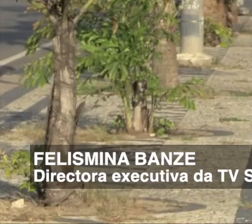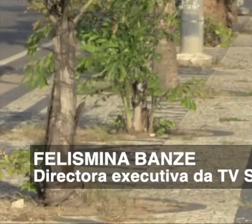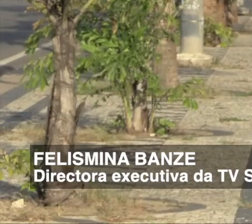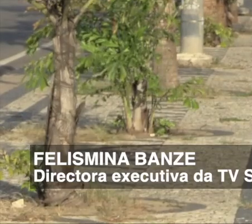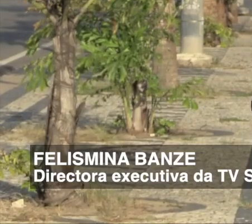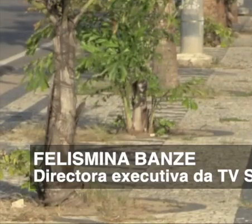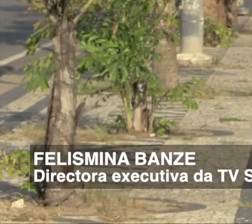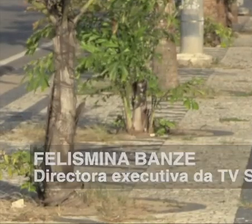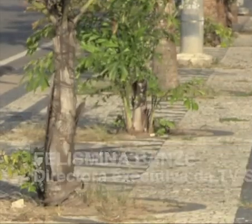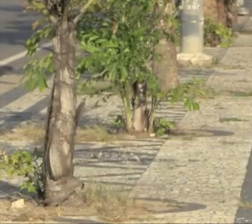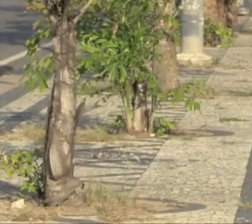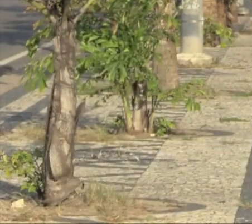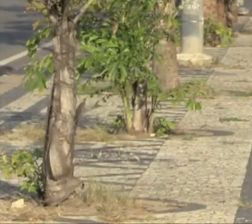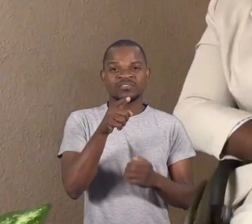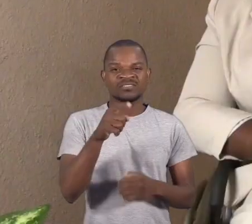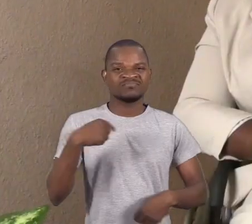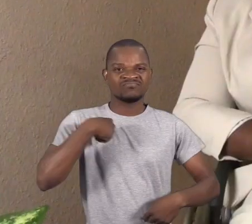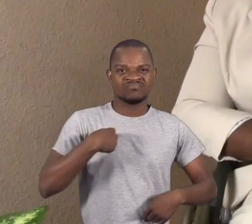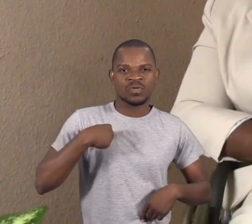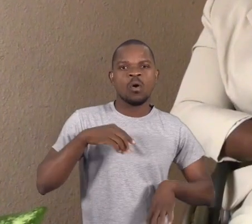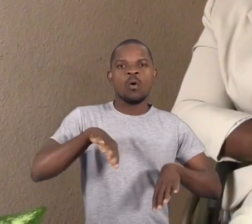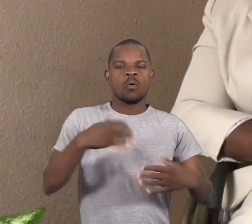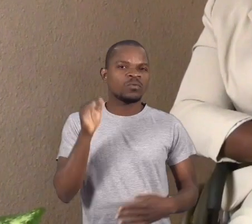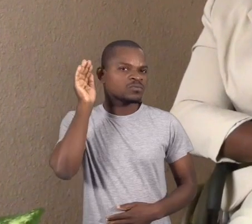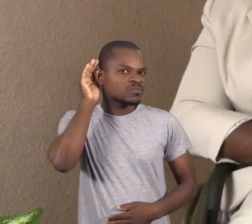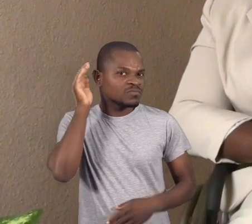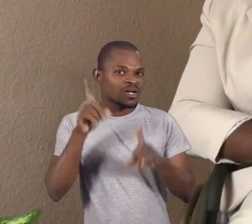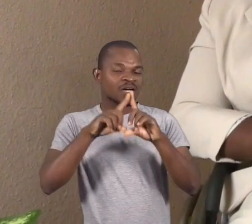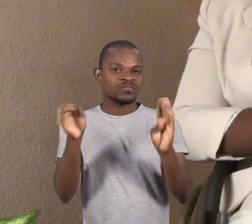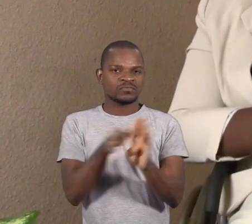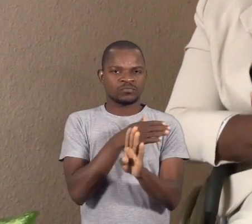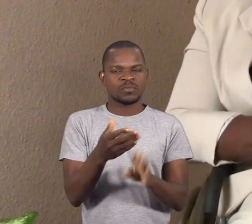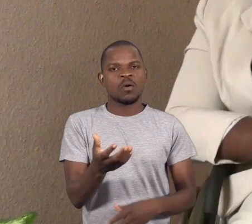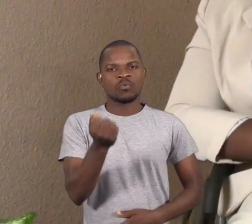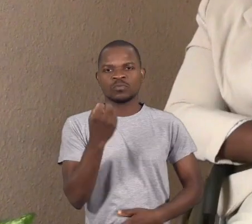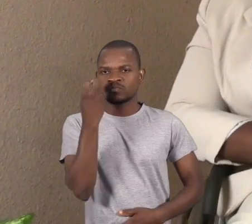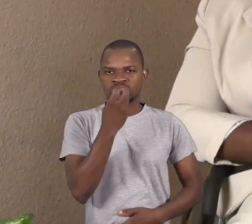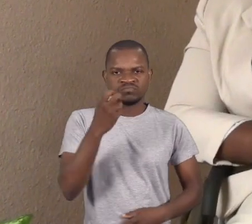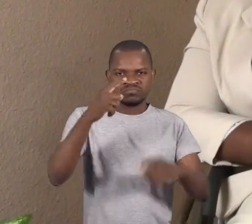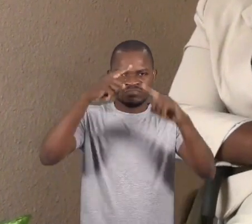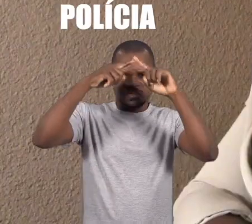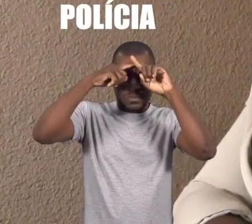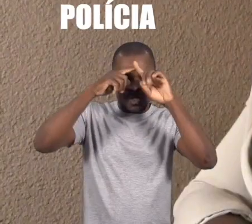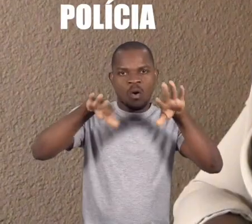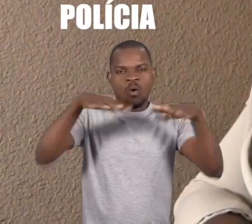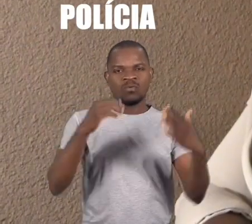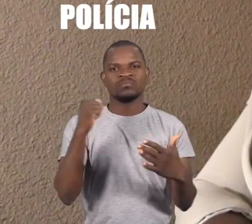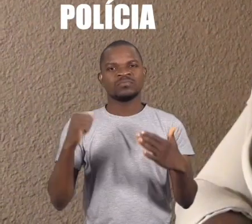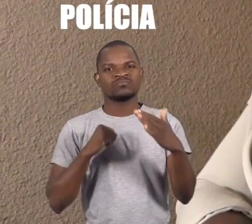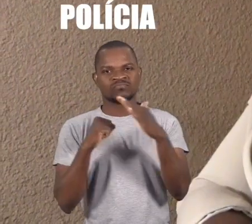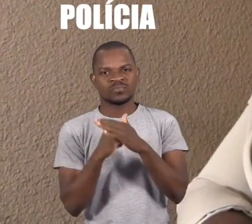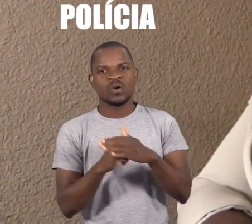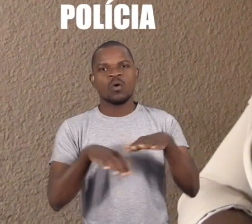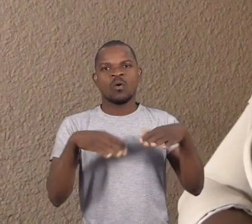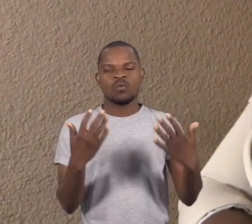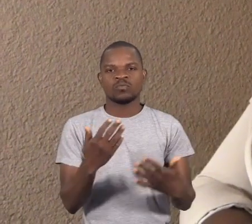são ainda mais afetadas. Se sofrer um tipo de violência ou souber de um caso de violência, procure um